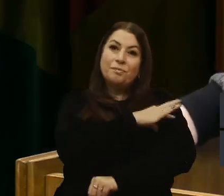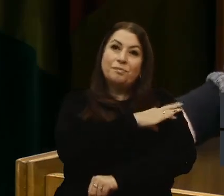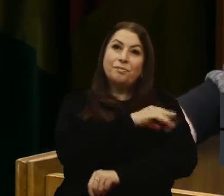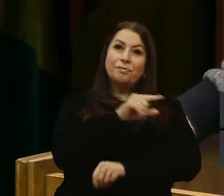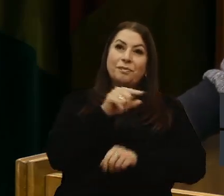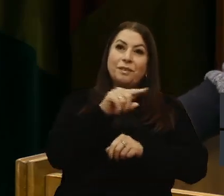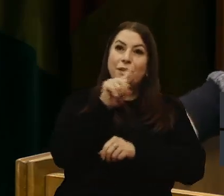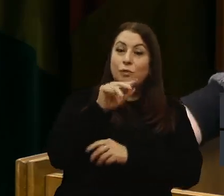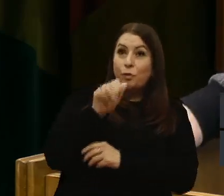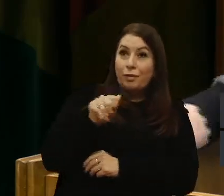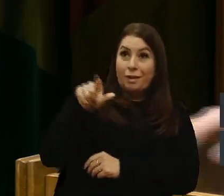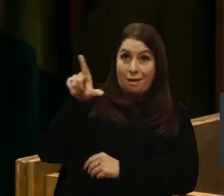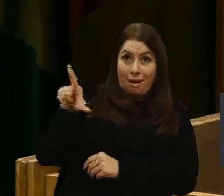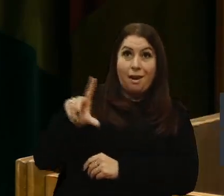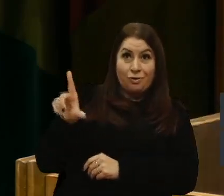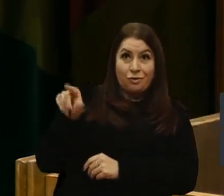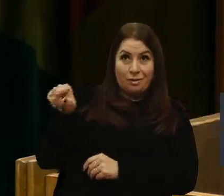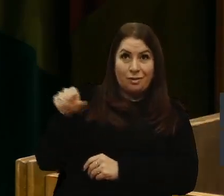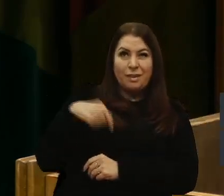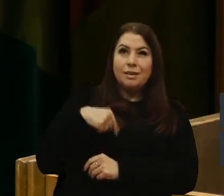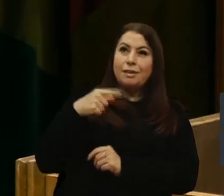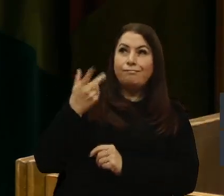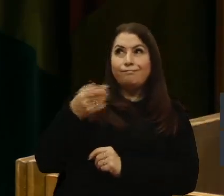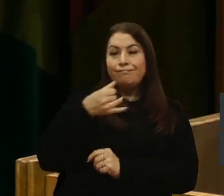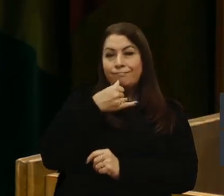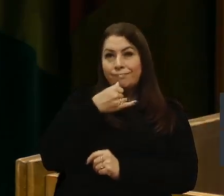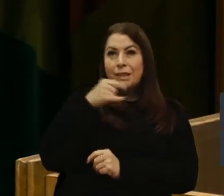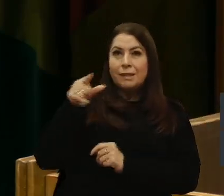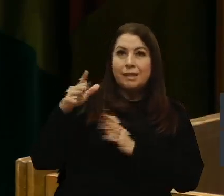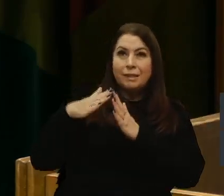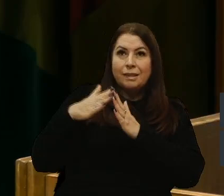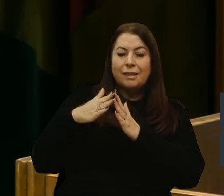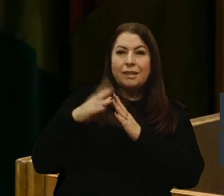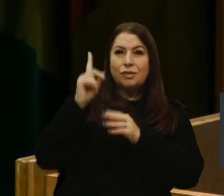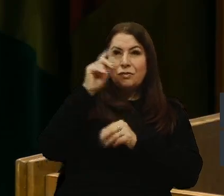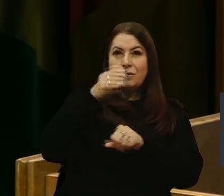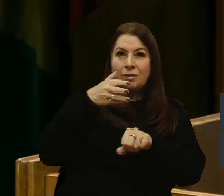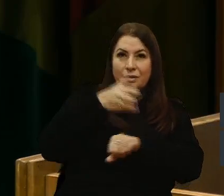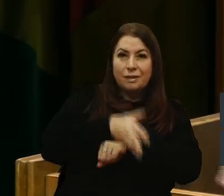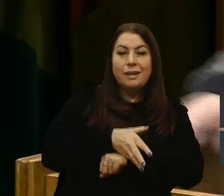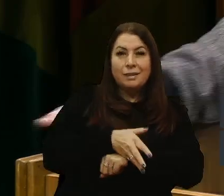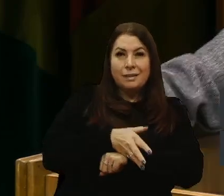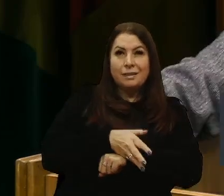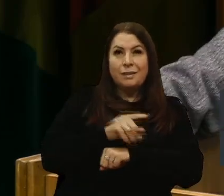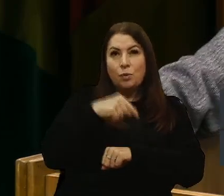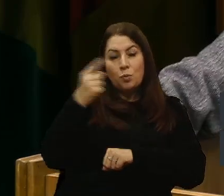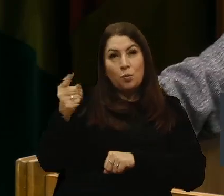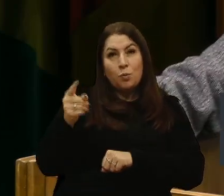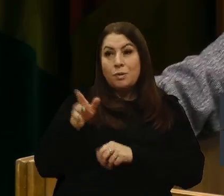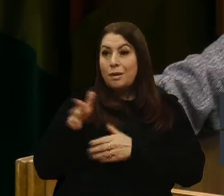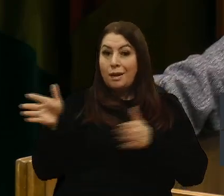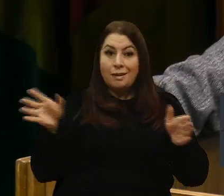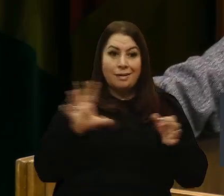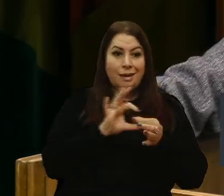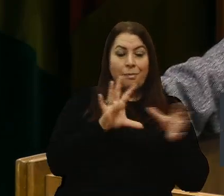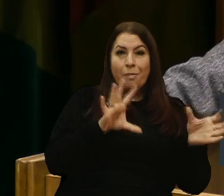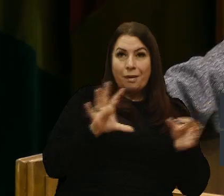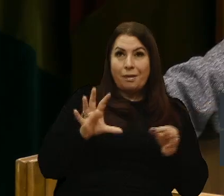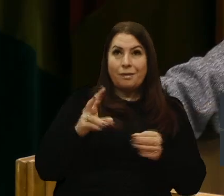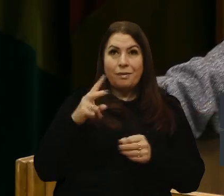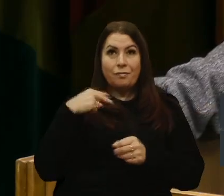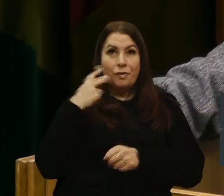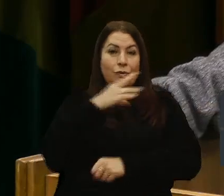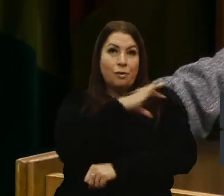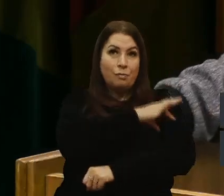Leste. Infelizmente, quem mora na Zona Leste tem uma dificuldade tremenda de acesso e tem outras alças que estariam disponíveis, vereador Ramon, para que